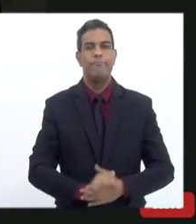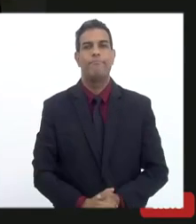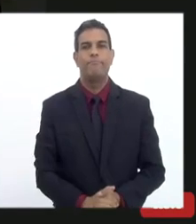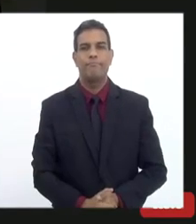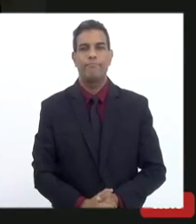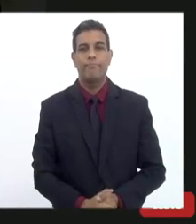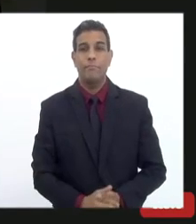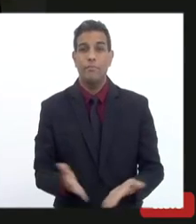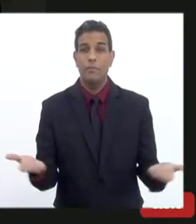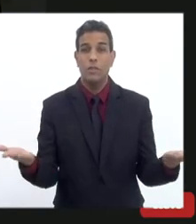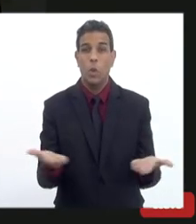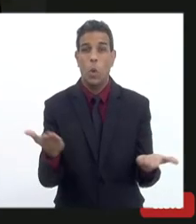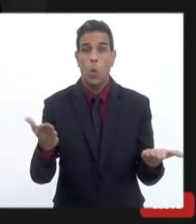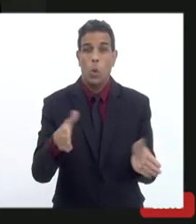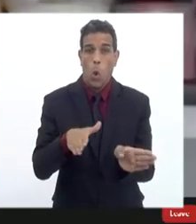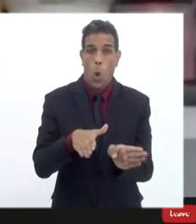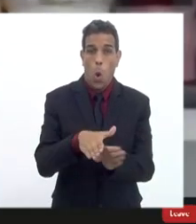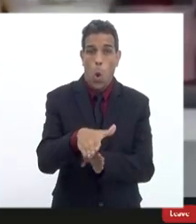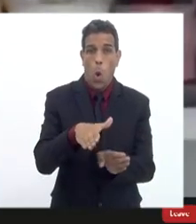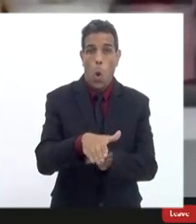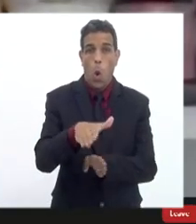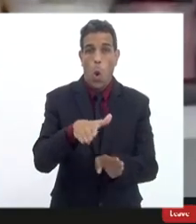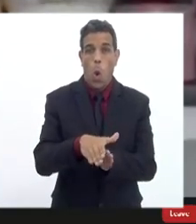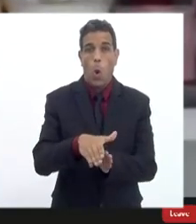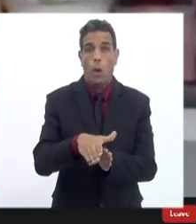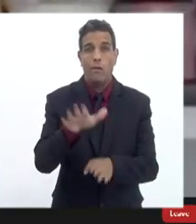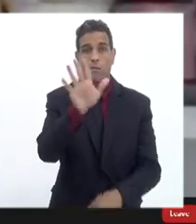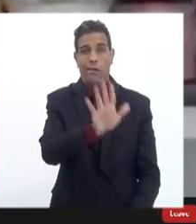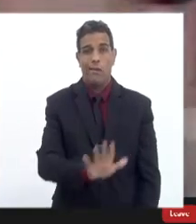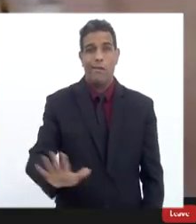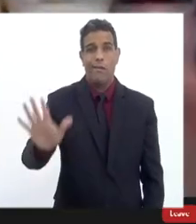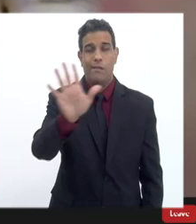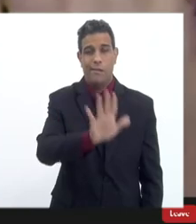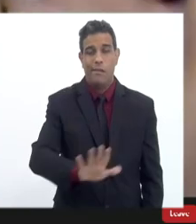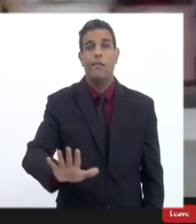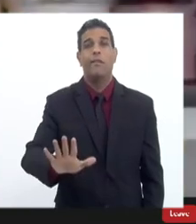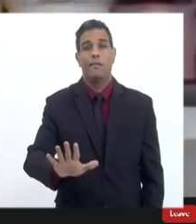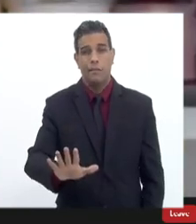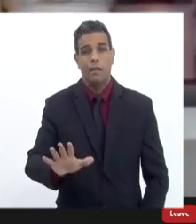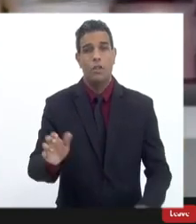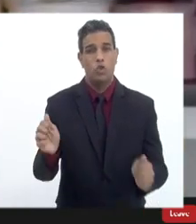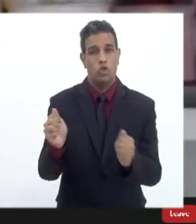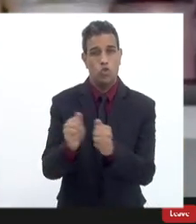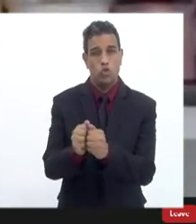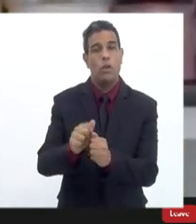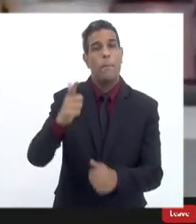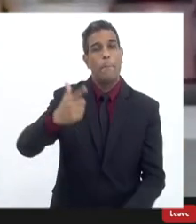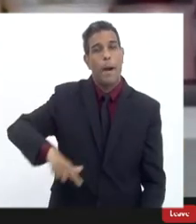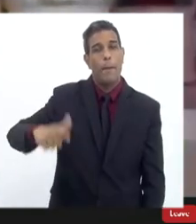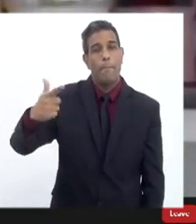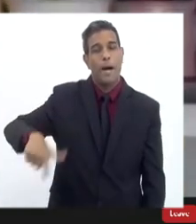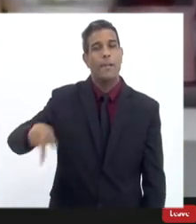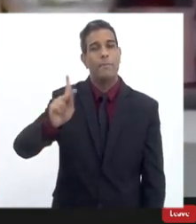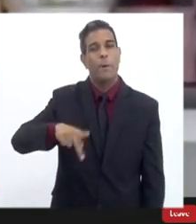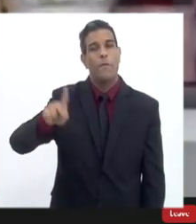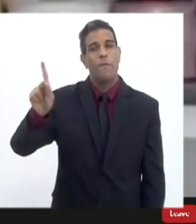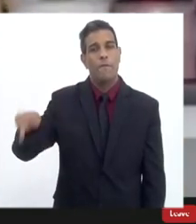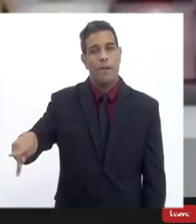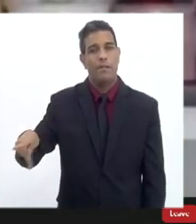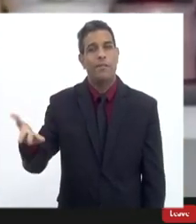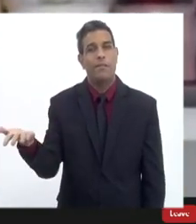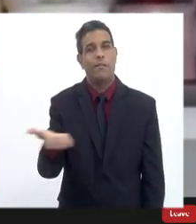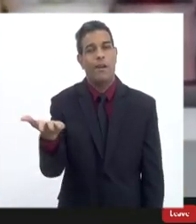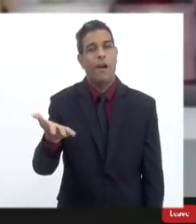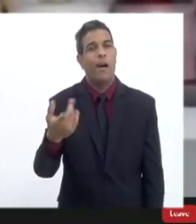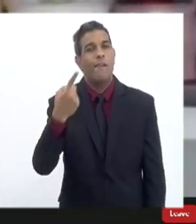Eu sou hoje conselheira do Conselho Estadual de Educação. A gente estava em sessão agora cedo, com a Elisângela também lá presente, saímos para